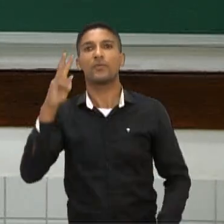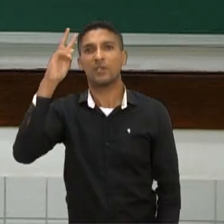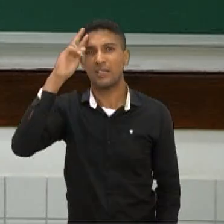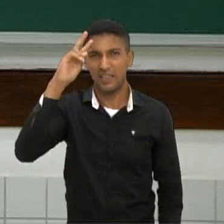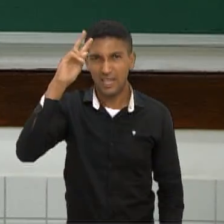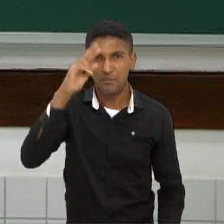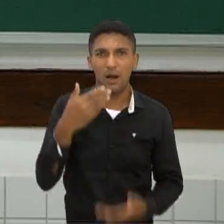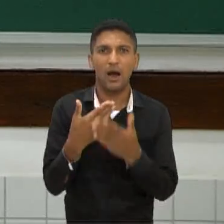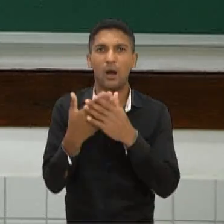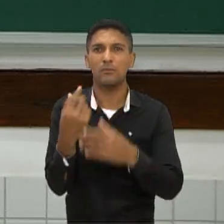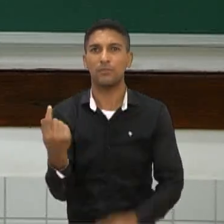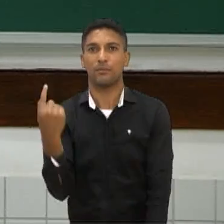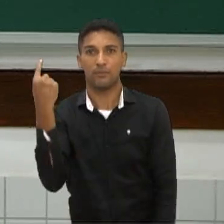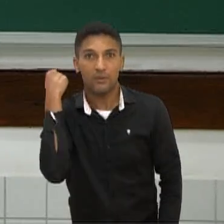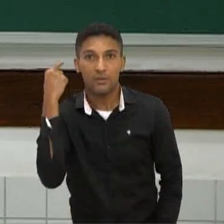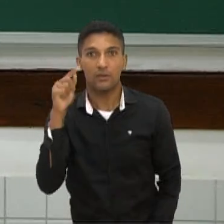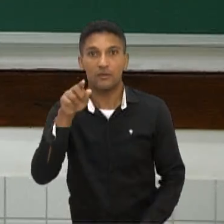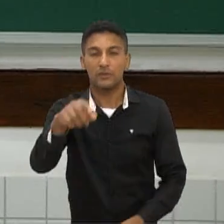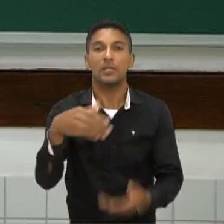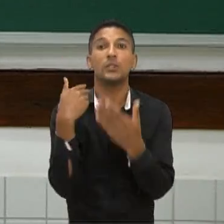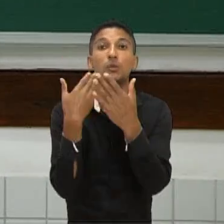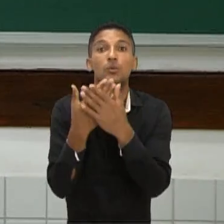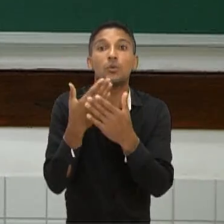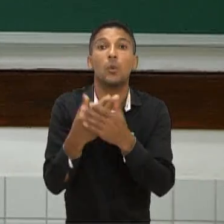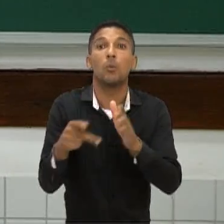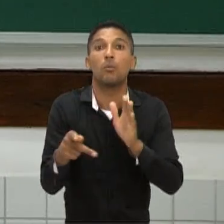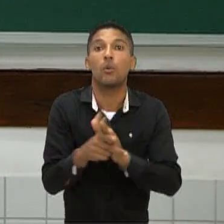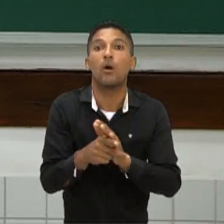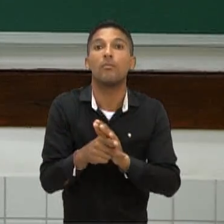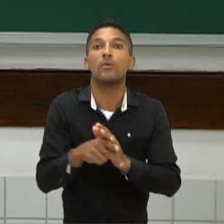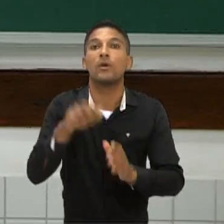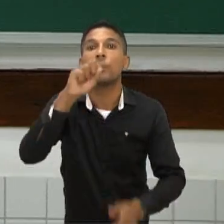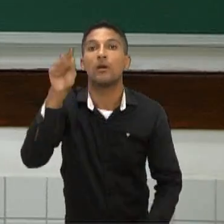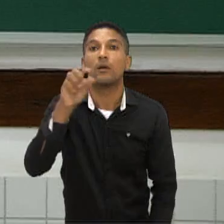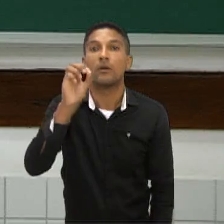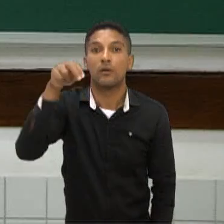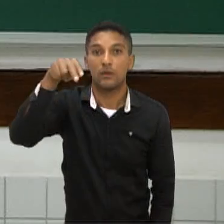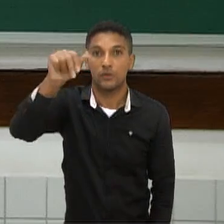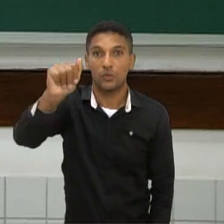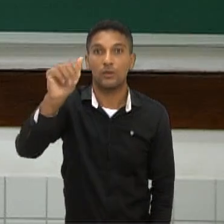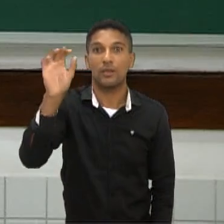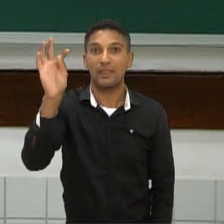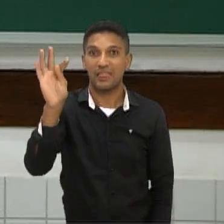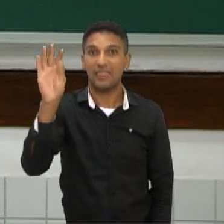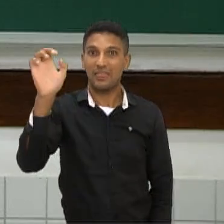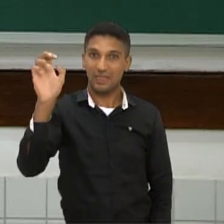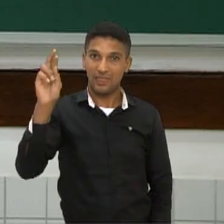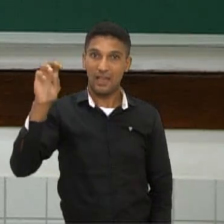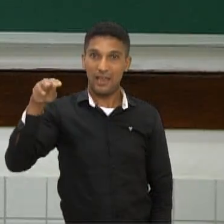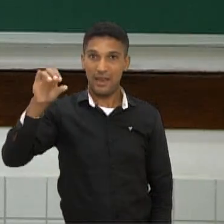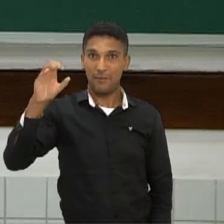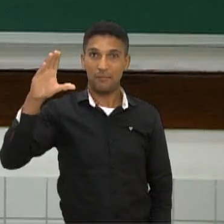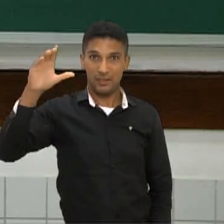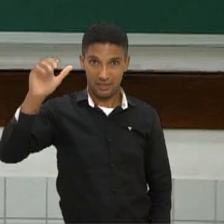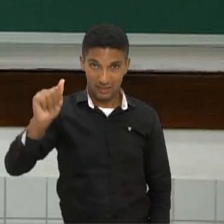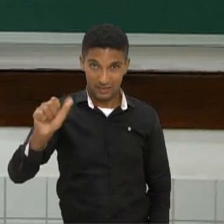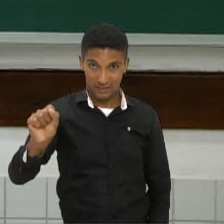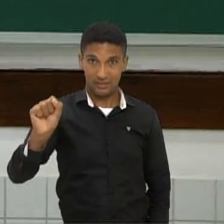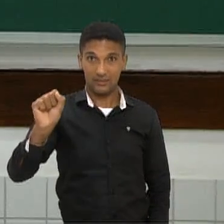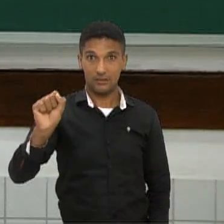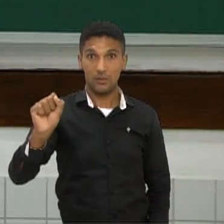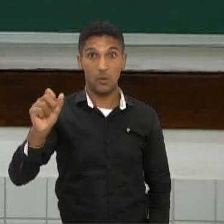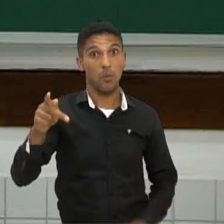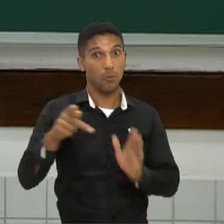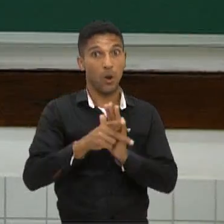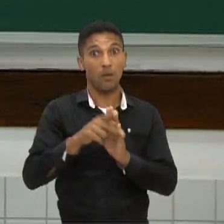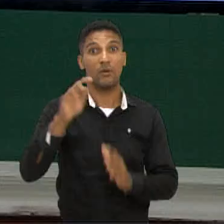Terra? Não podemos nunca esquecer disso. Trópico do Equador, ali a linha do Equador, não o